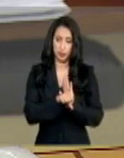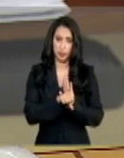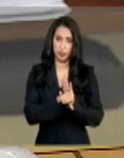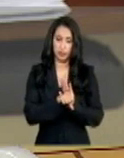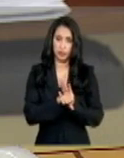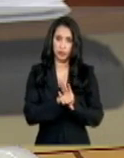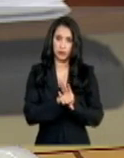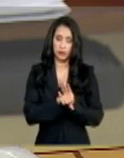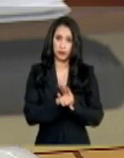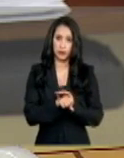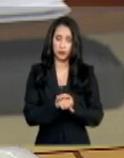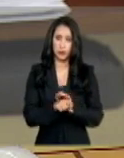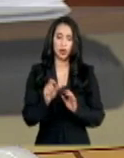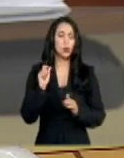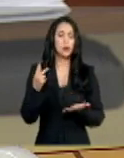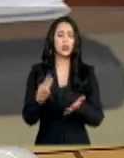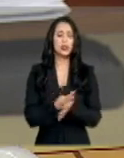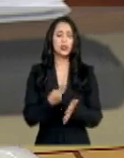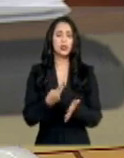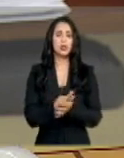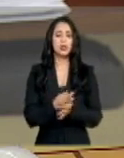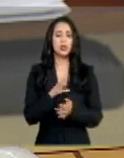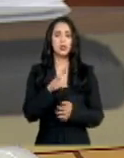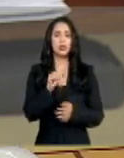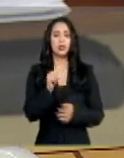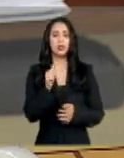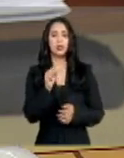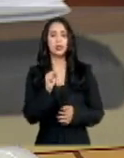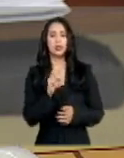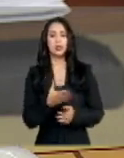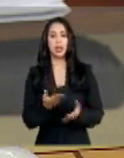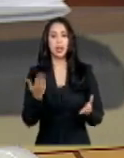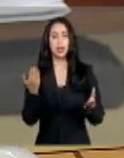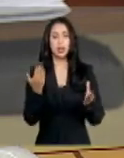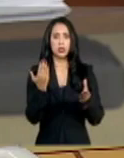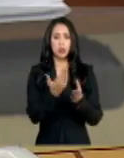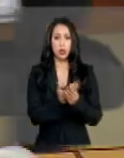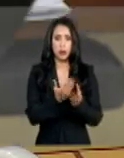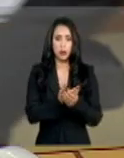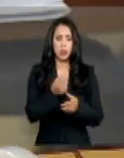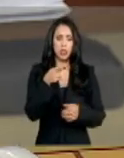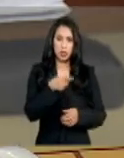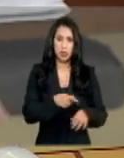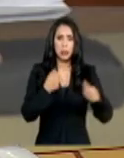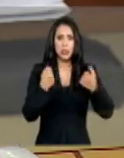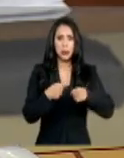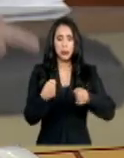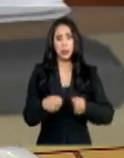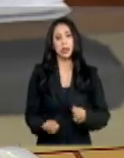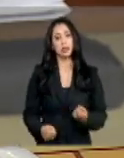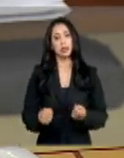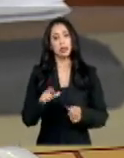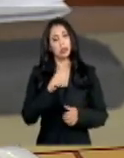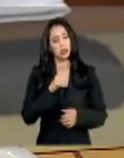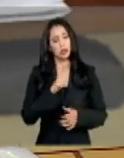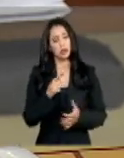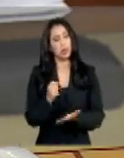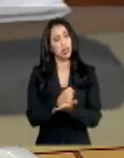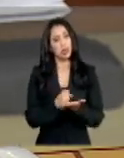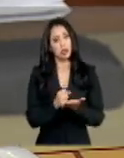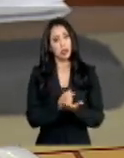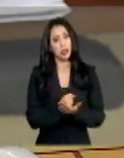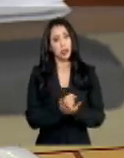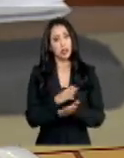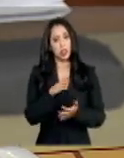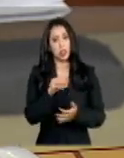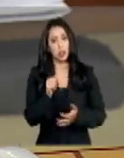o que ocorreu no caso concreto e precisamos ter as balizas do caso concreto